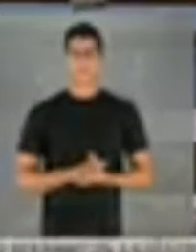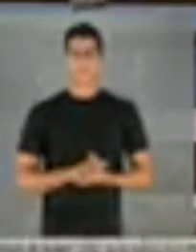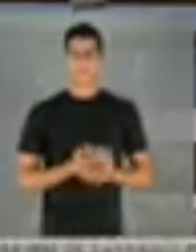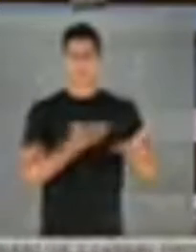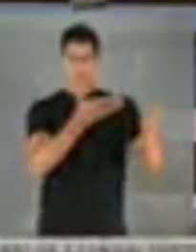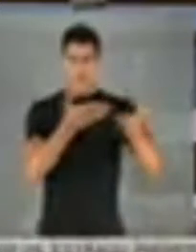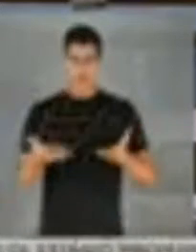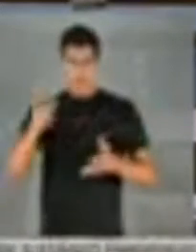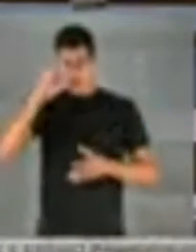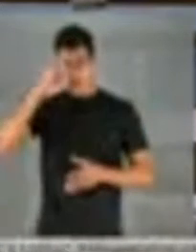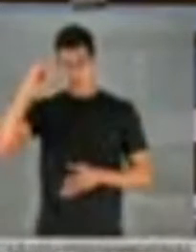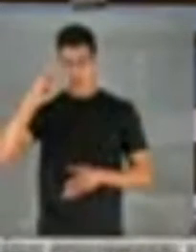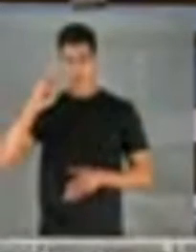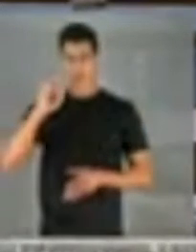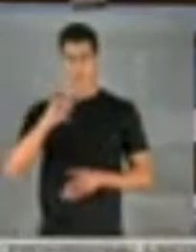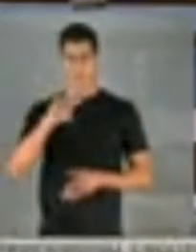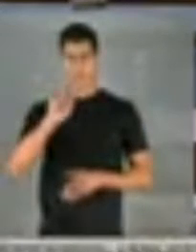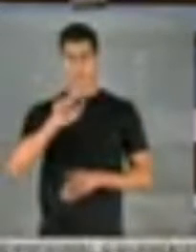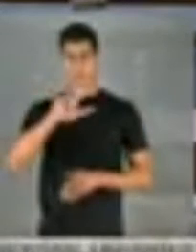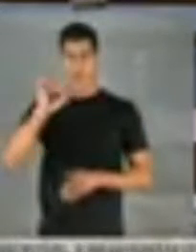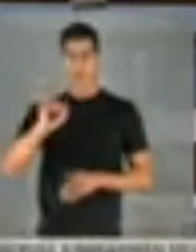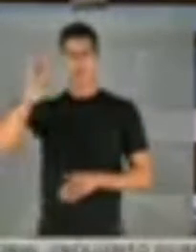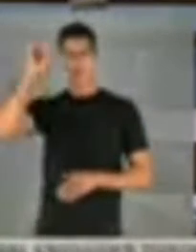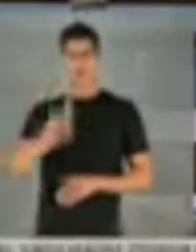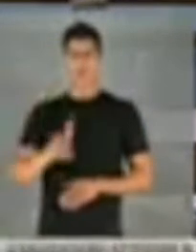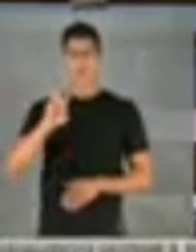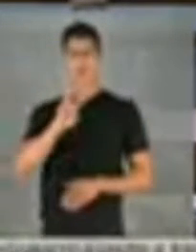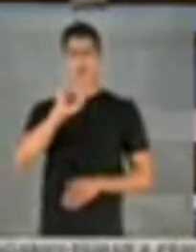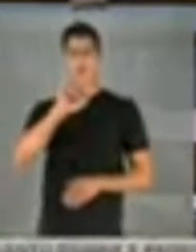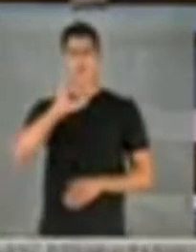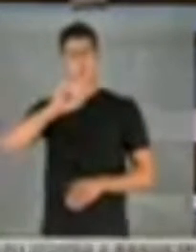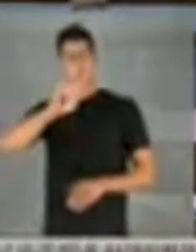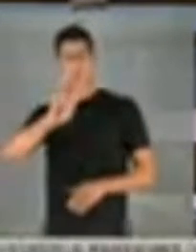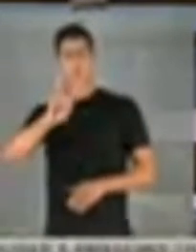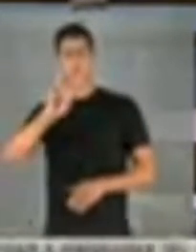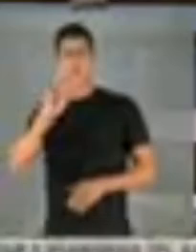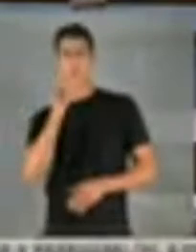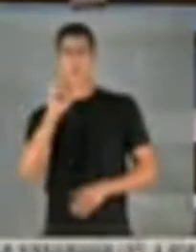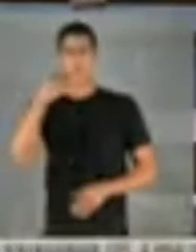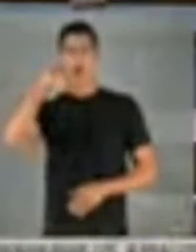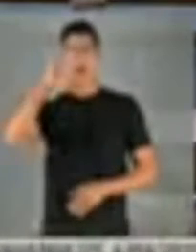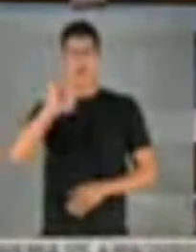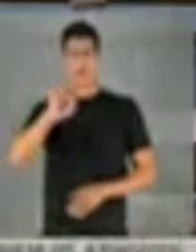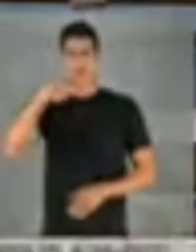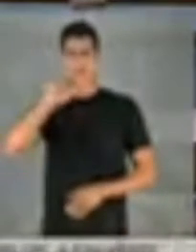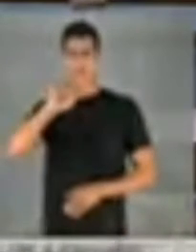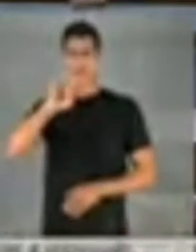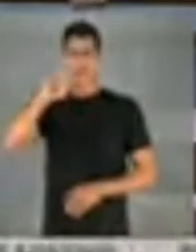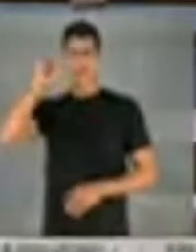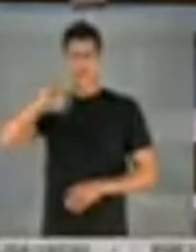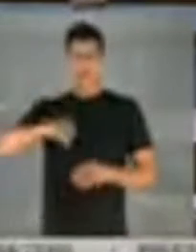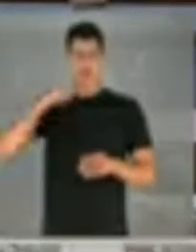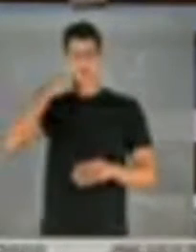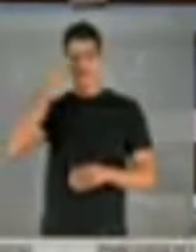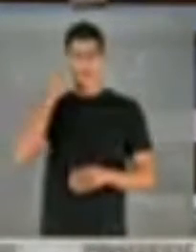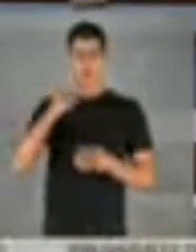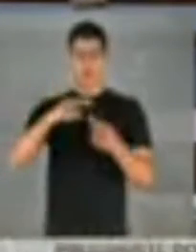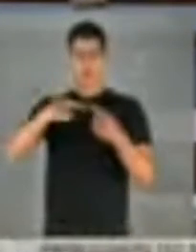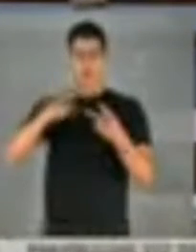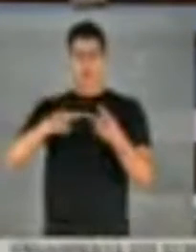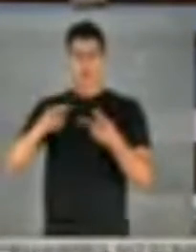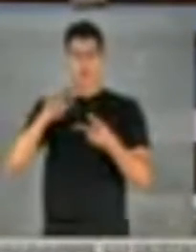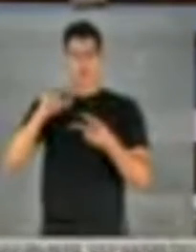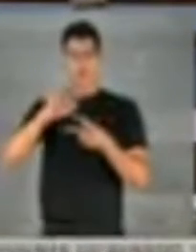Convocar o senhor Paulo Baraúna, diretor da White Martins. Requerimento do senador Eduardo Girão, senador Alessandro